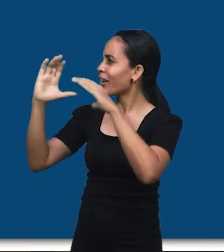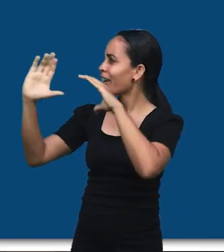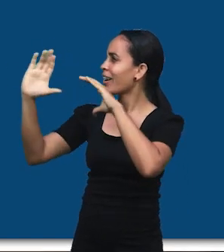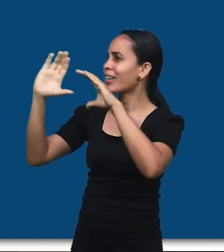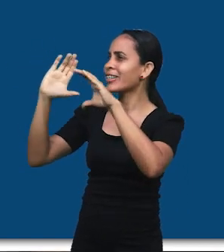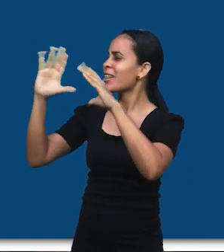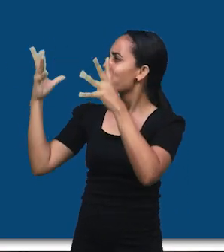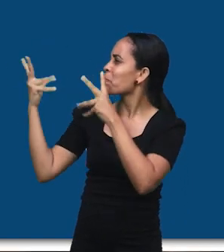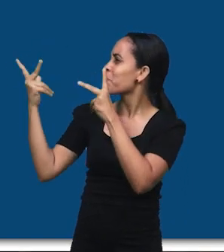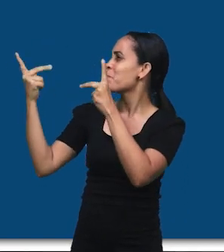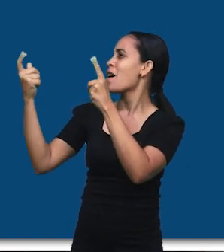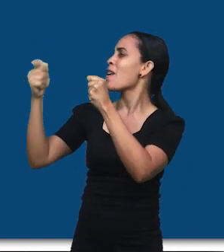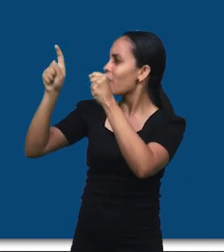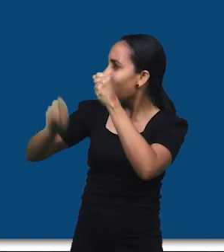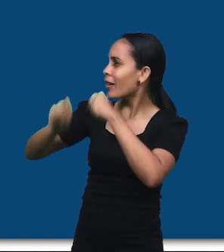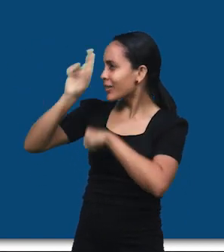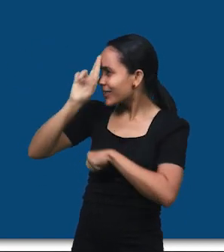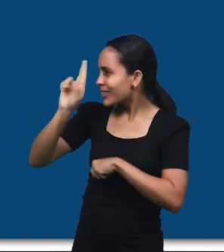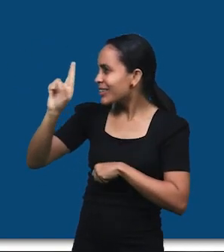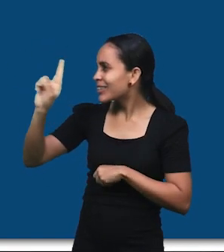hei de cantar.